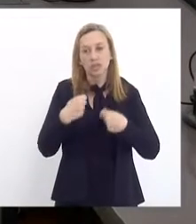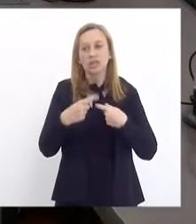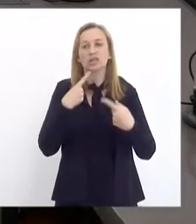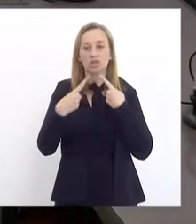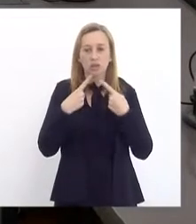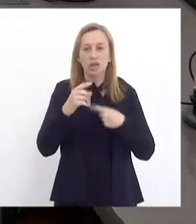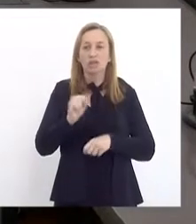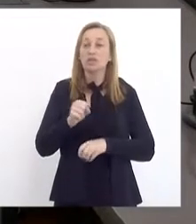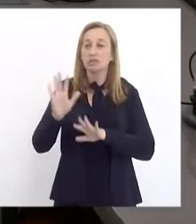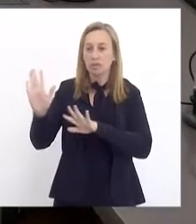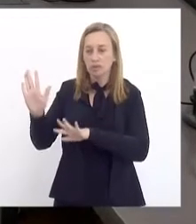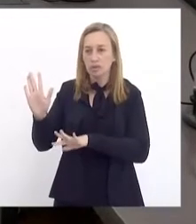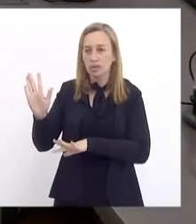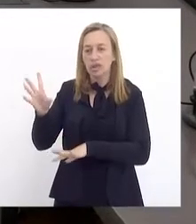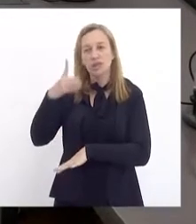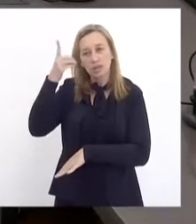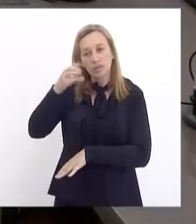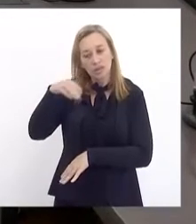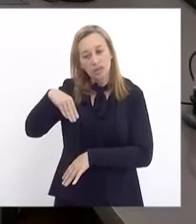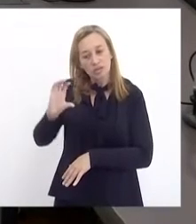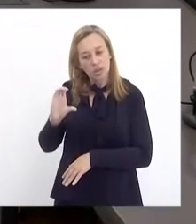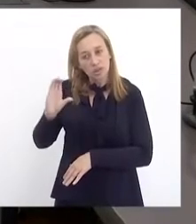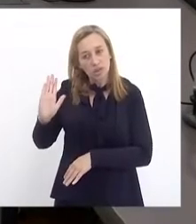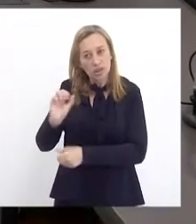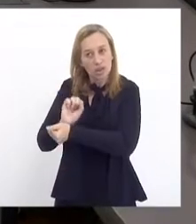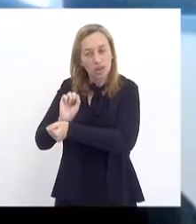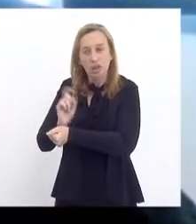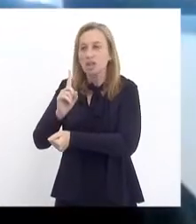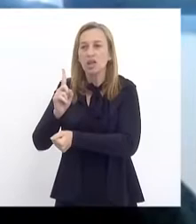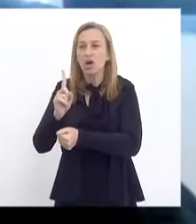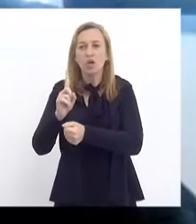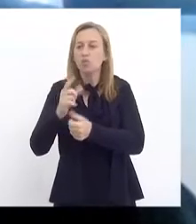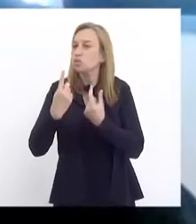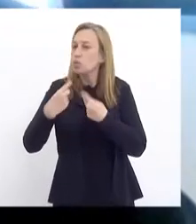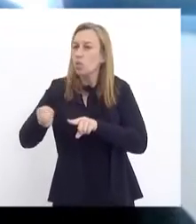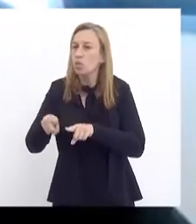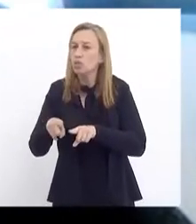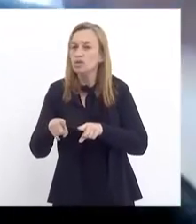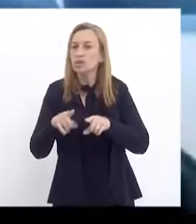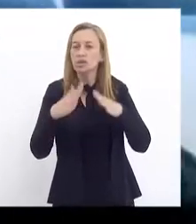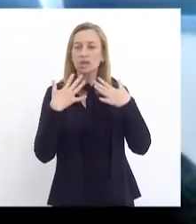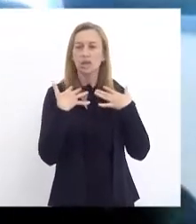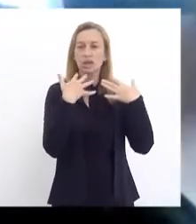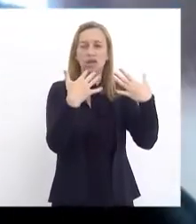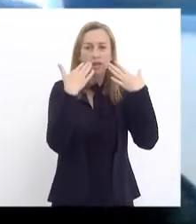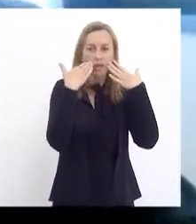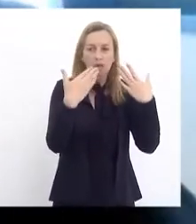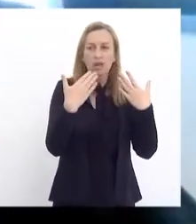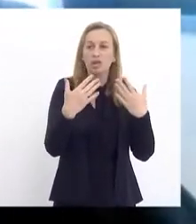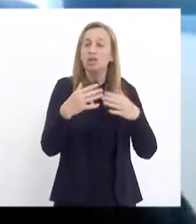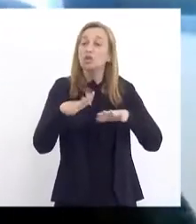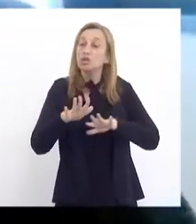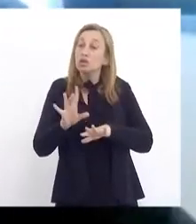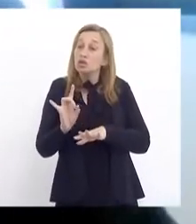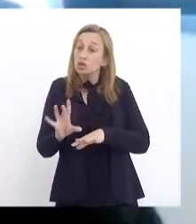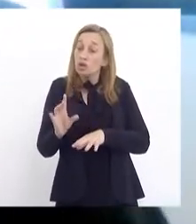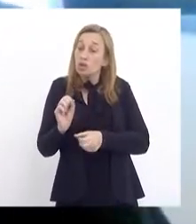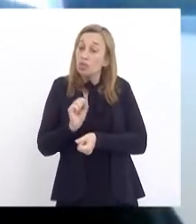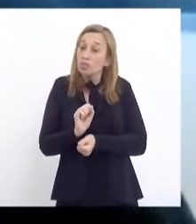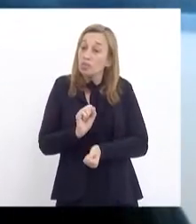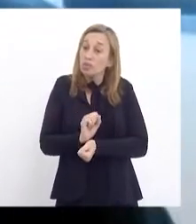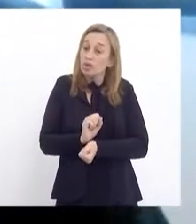então, parte. Deputado Mink, só um minuto. Eu não fui contra a audiência. Não, eu então, só propus que a data a gente decidisse isso na próxima. Mas